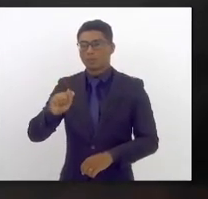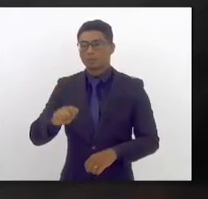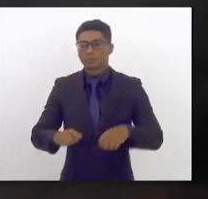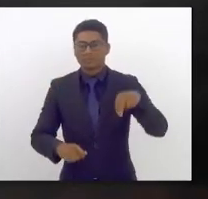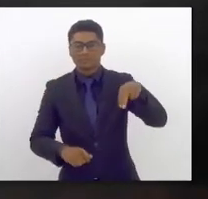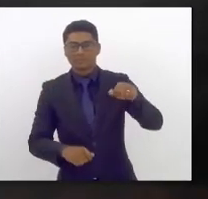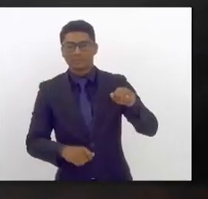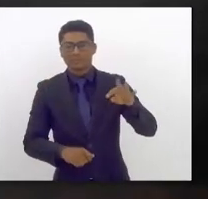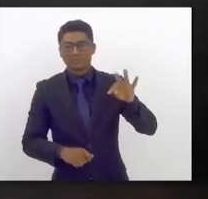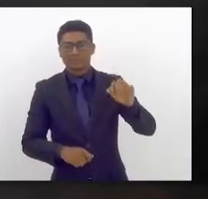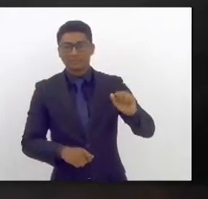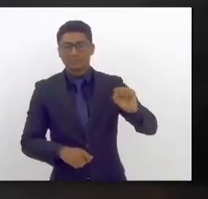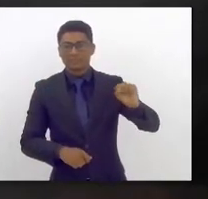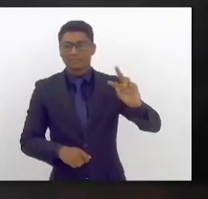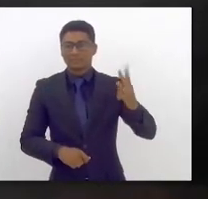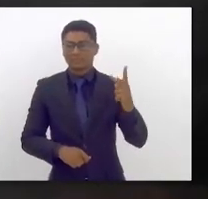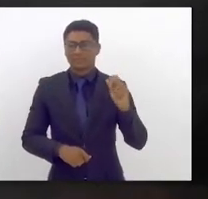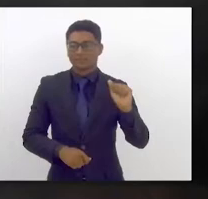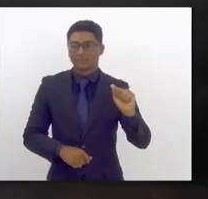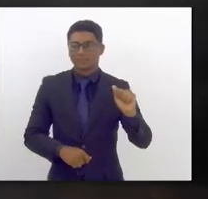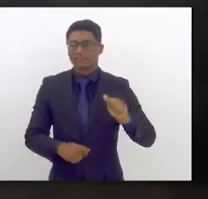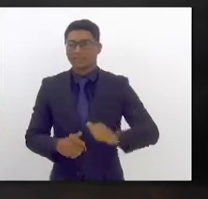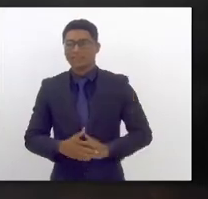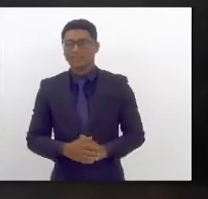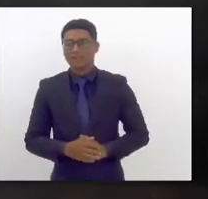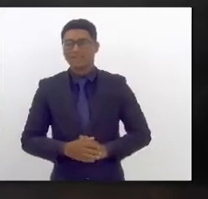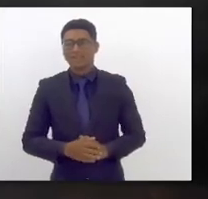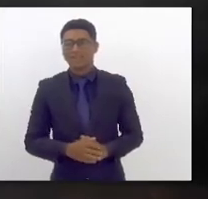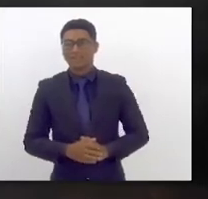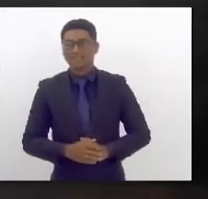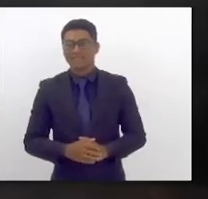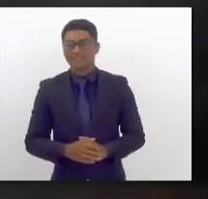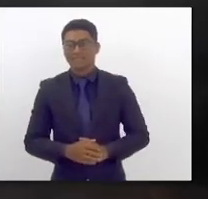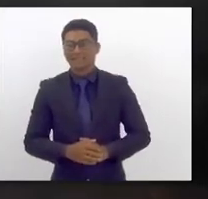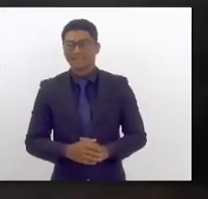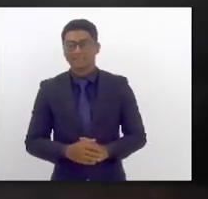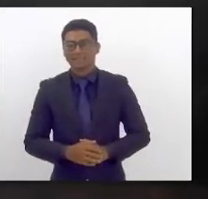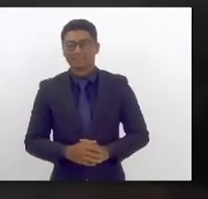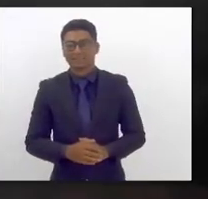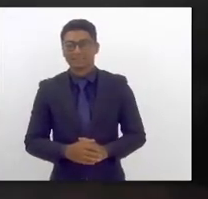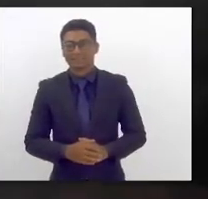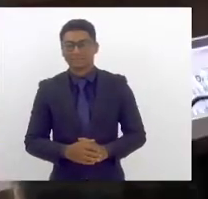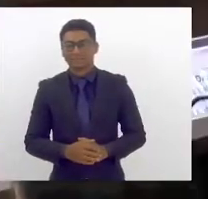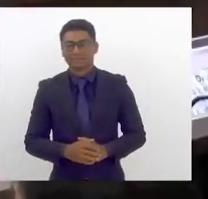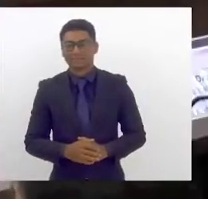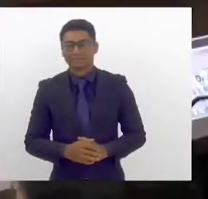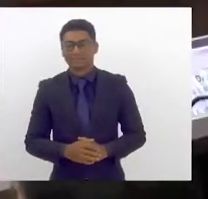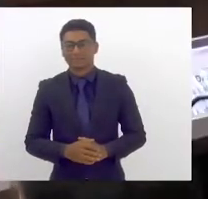para abrilhantarem essa cerimônia Muito obrigado